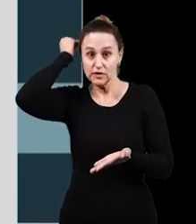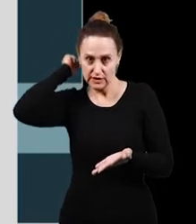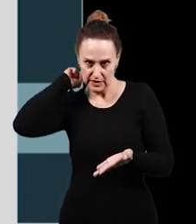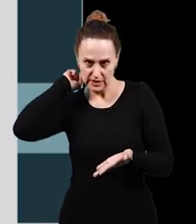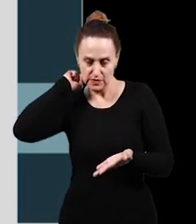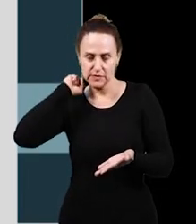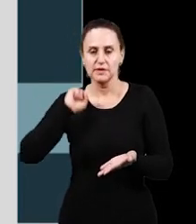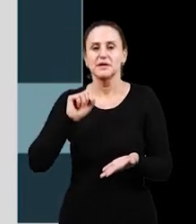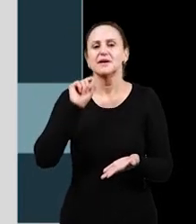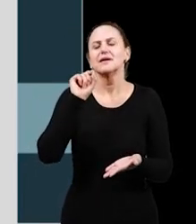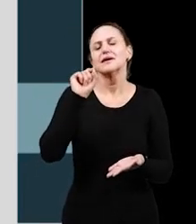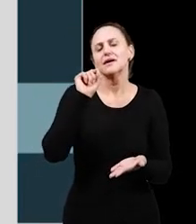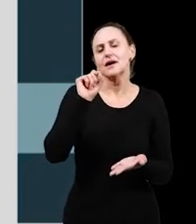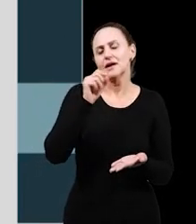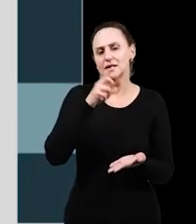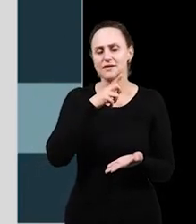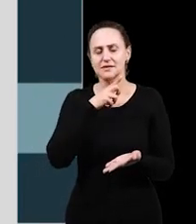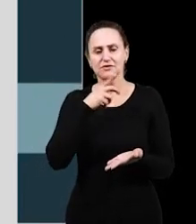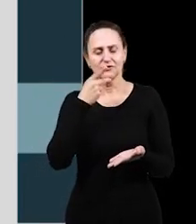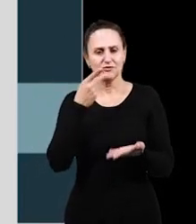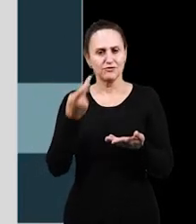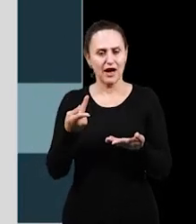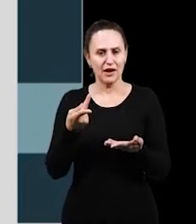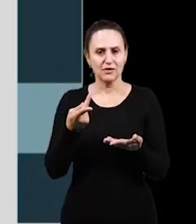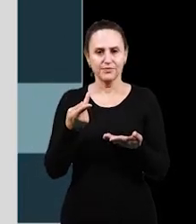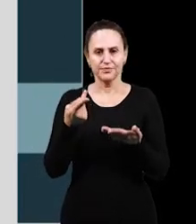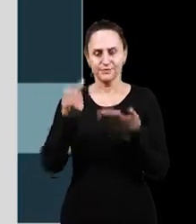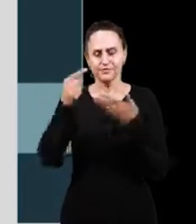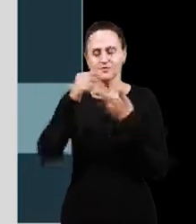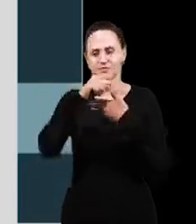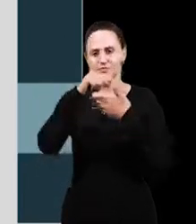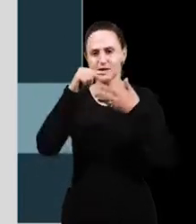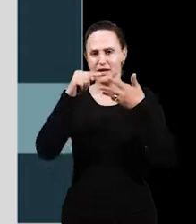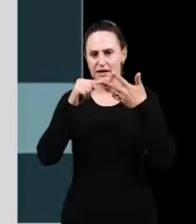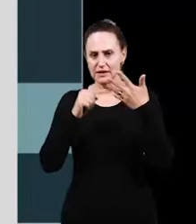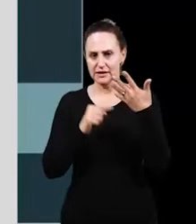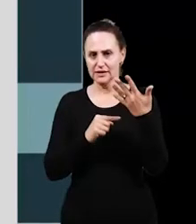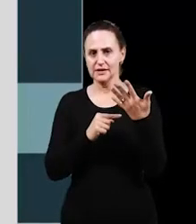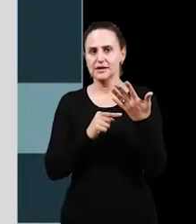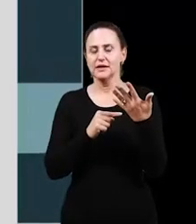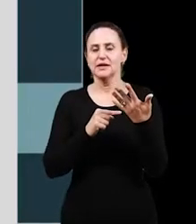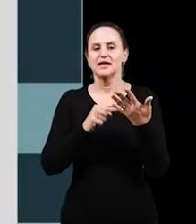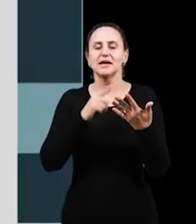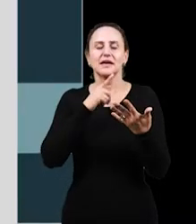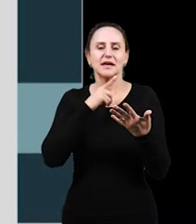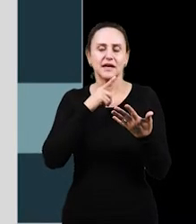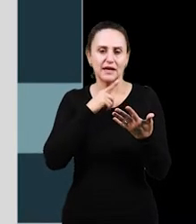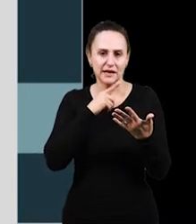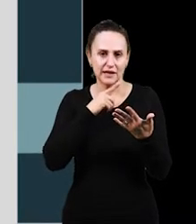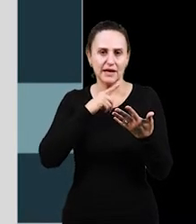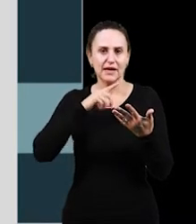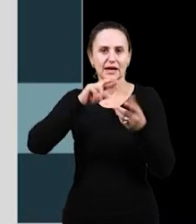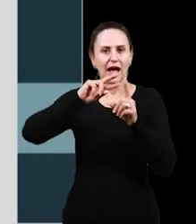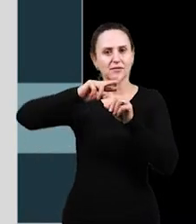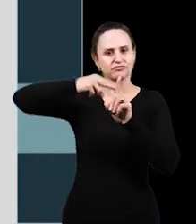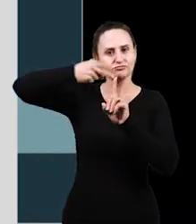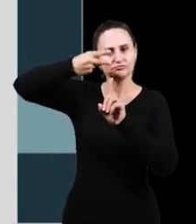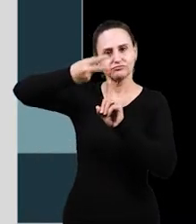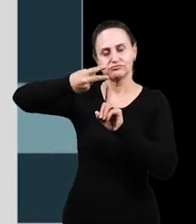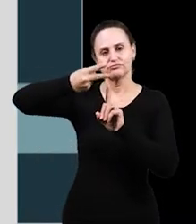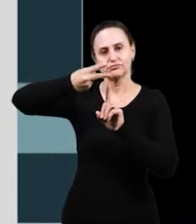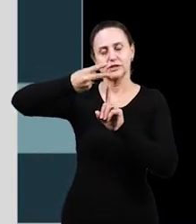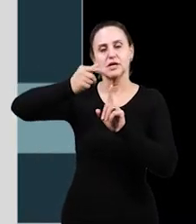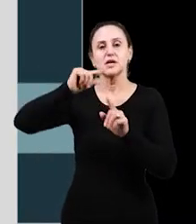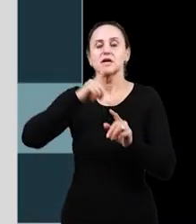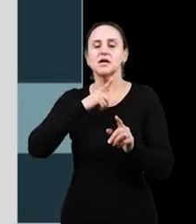de funcionalistas seu punho a distinção entre sincronia e diacronia preconizada pelo fundador da linguística moderna assim como